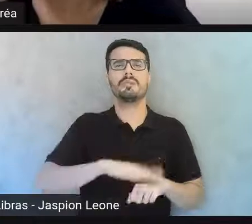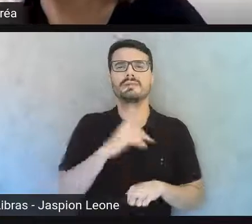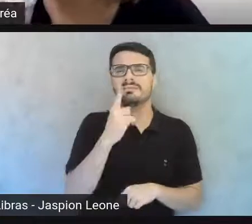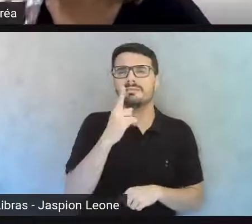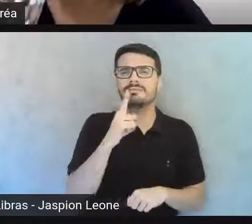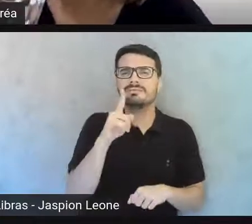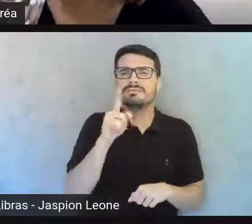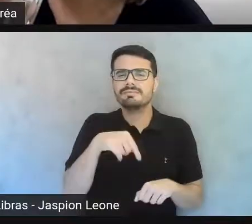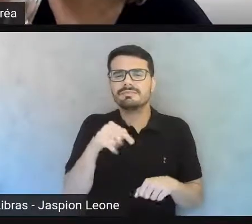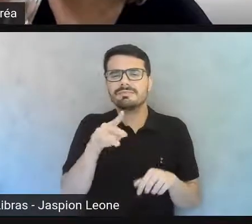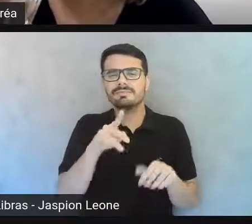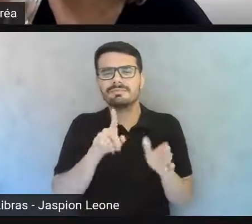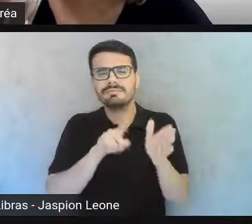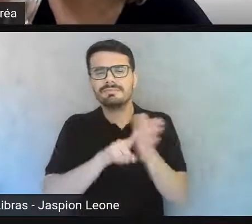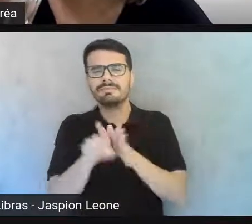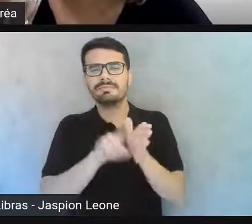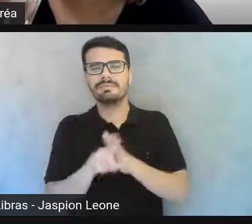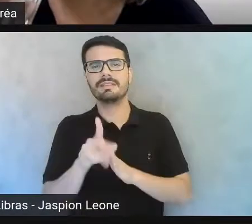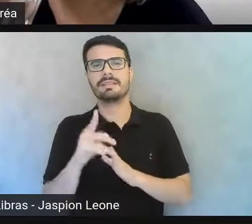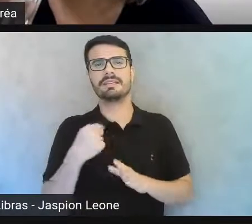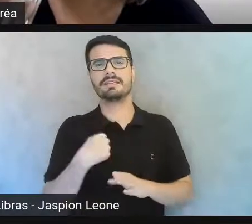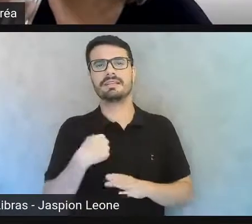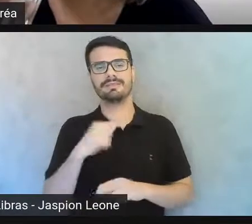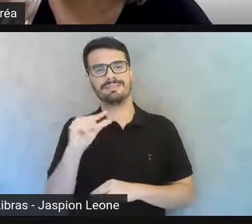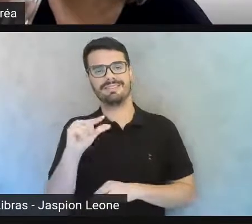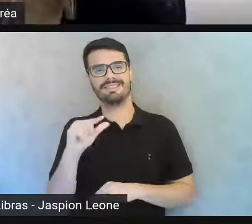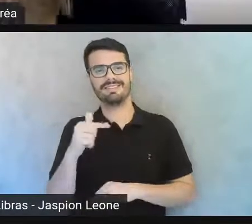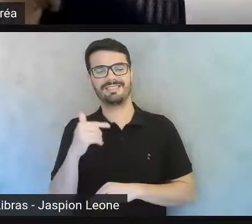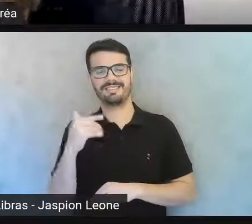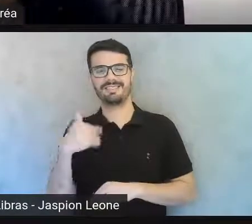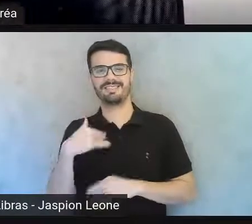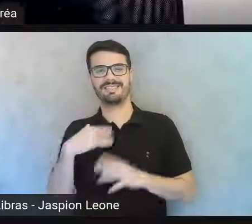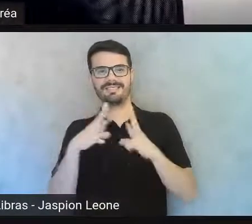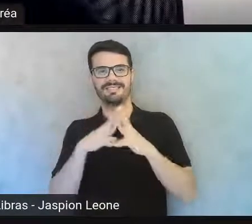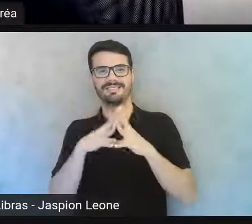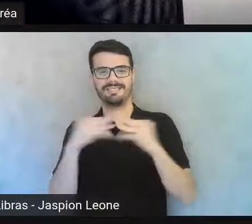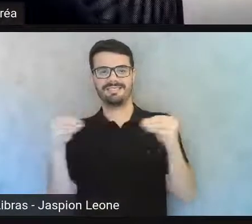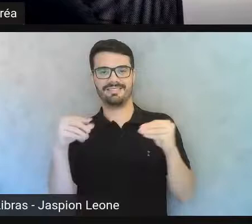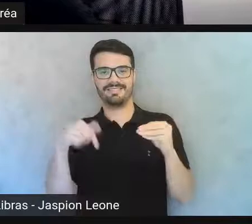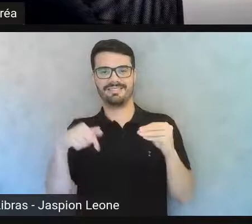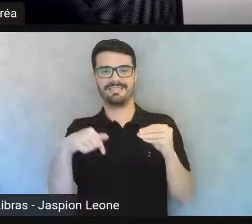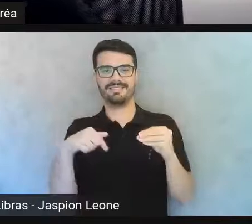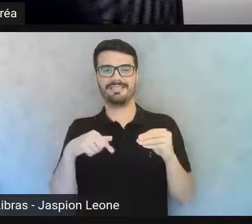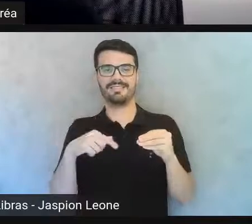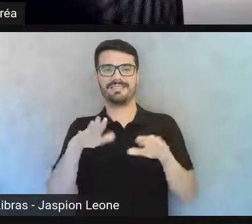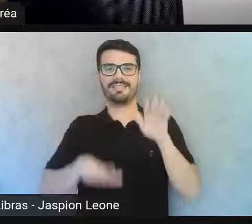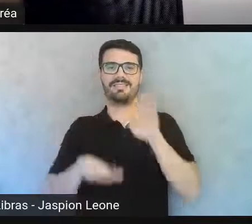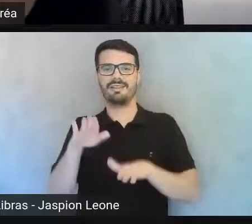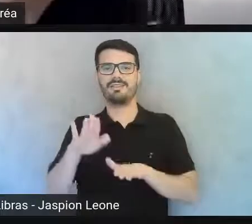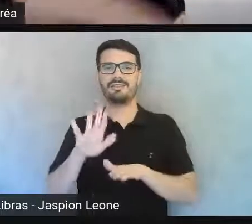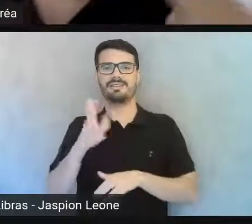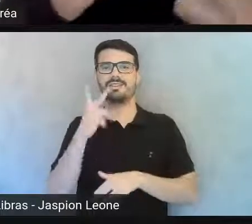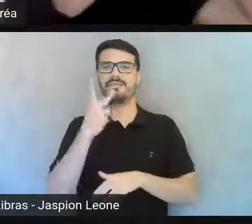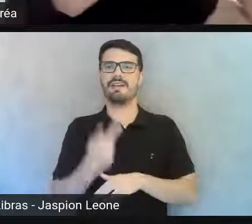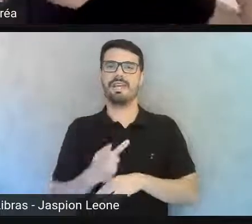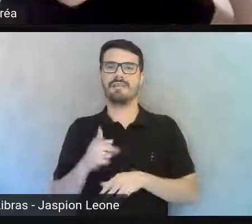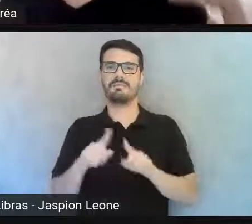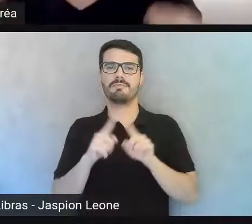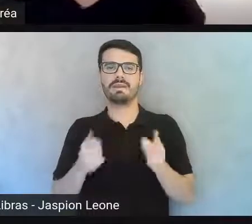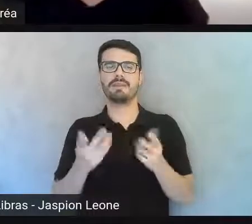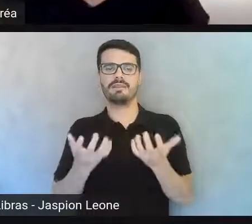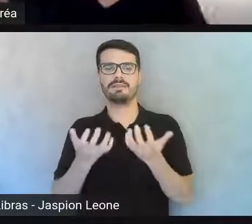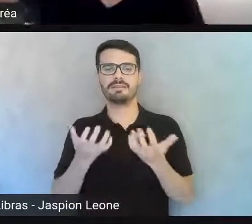fiquei um tempinho fora aqui, como vocês viram, né? Eu desapareci aqui da tela, e talvez já foi falado, mas eu queria só